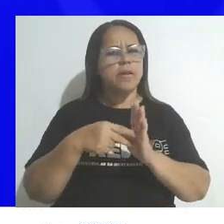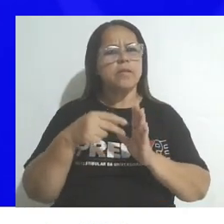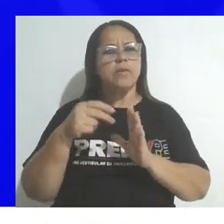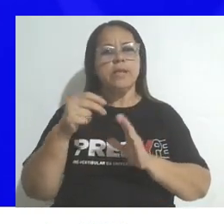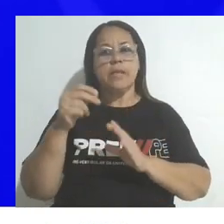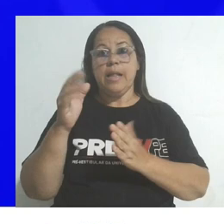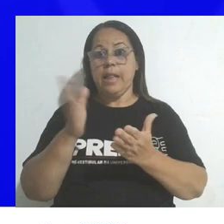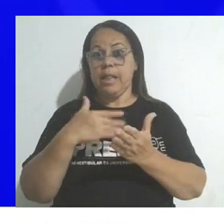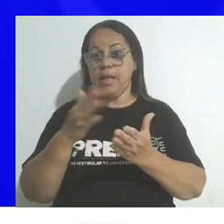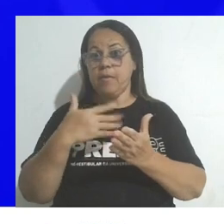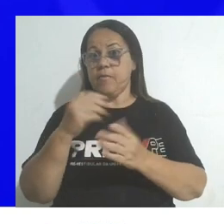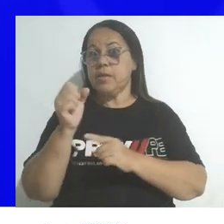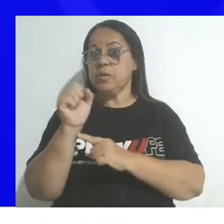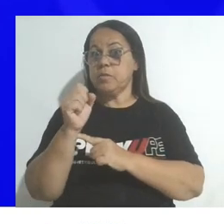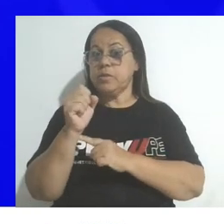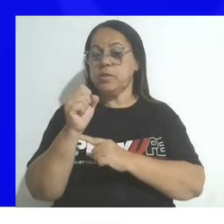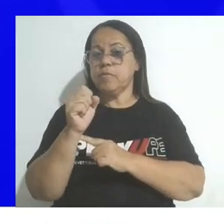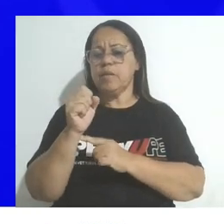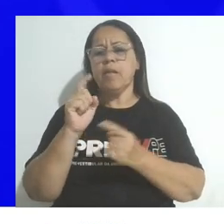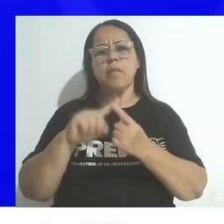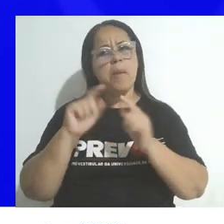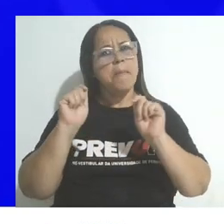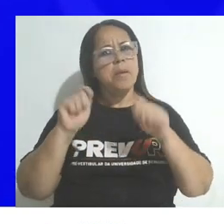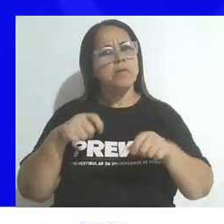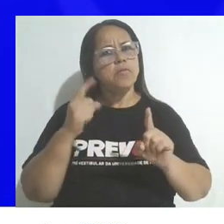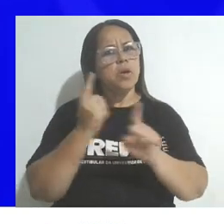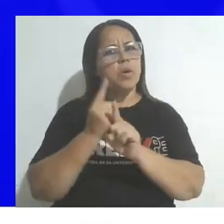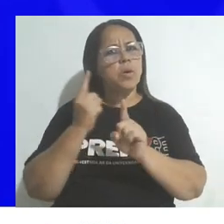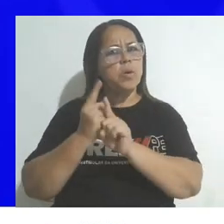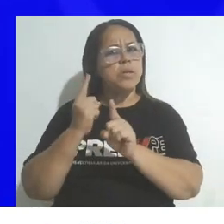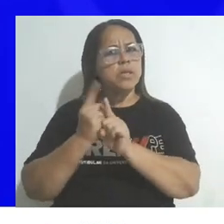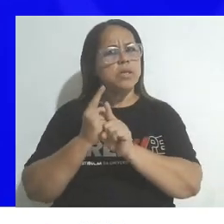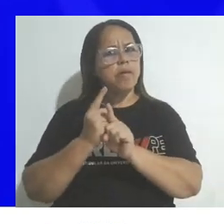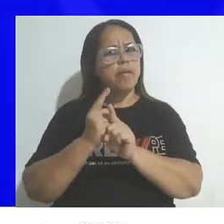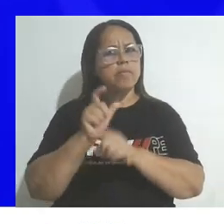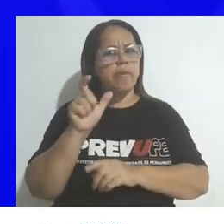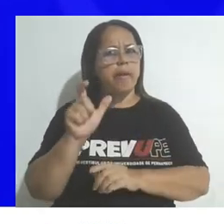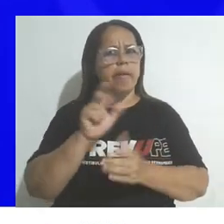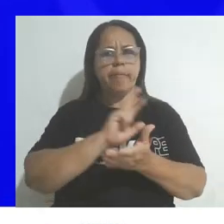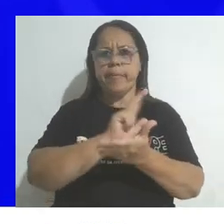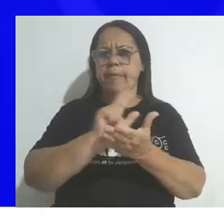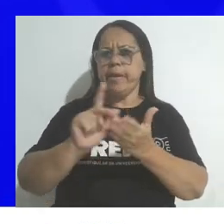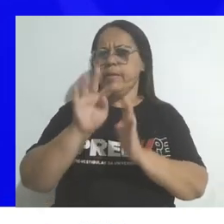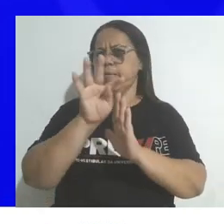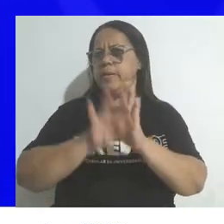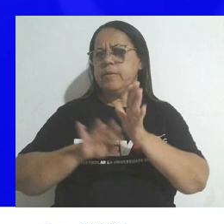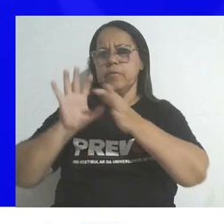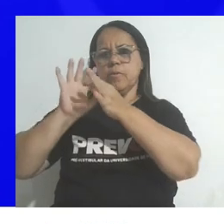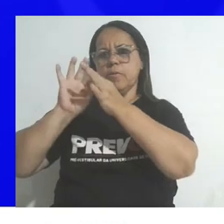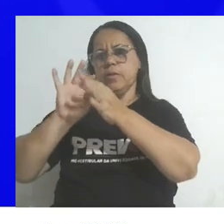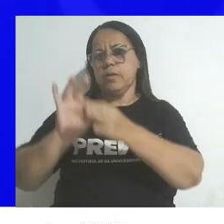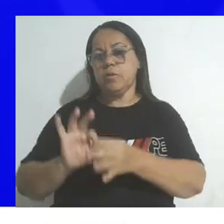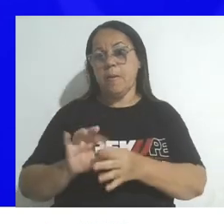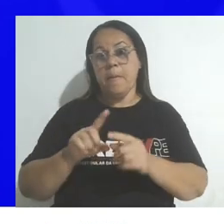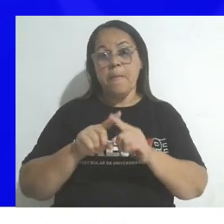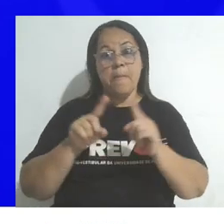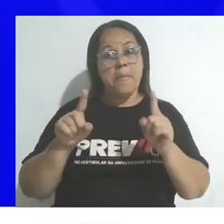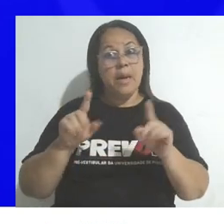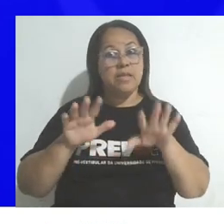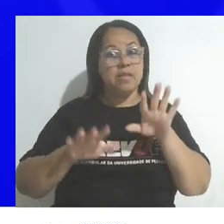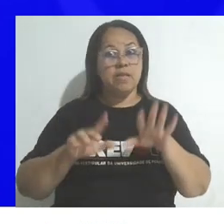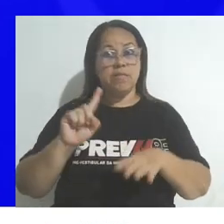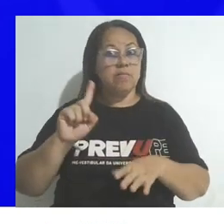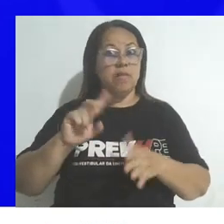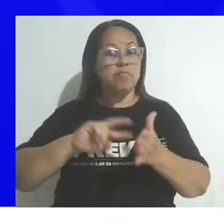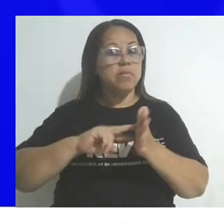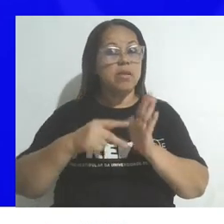que é o substantivo e a gente pode encontrar essa palavra em vários textos em vários contextos no entanto nem sempre vai